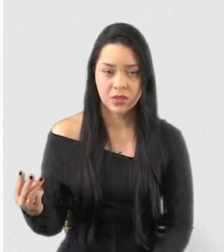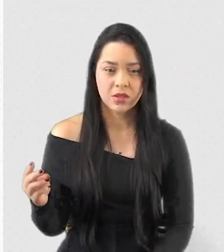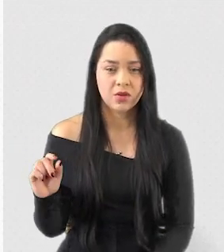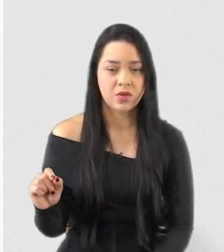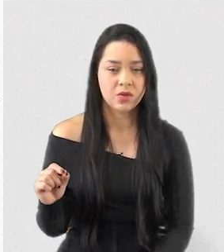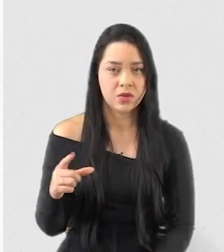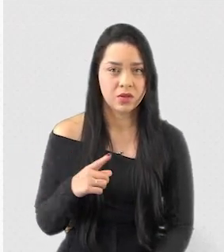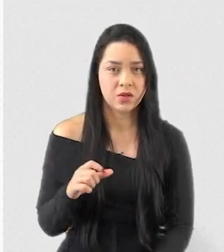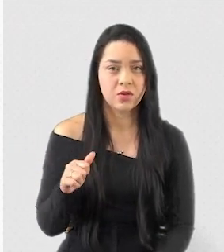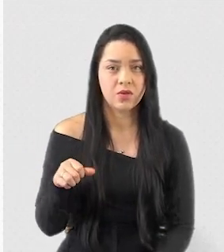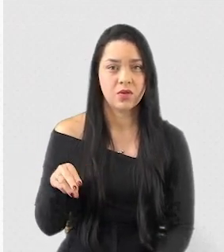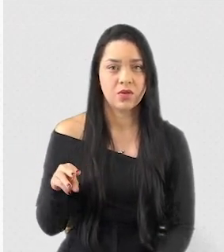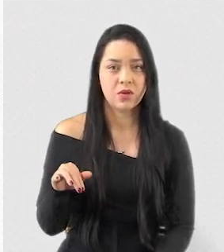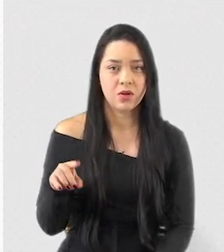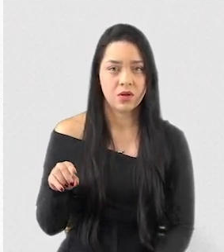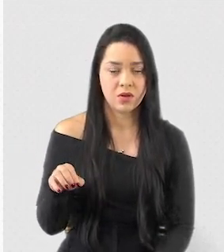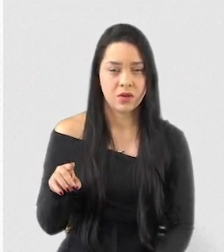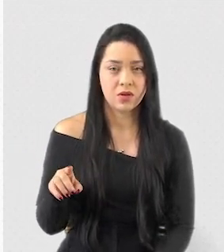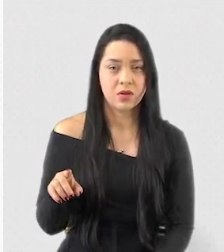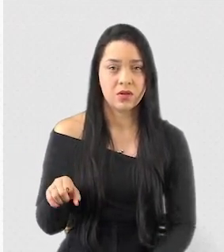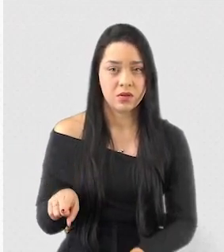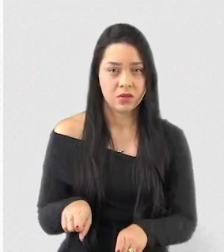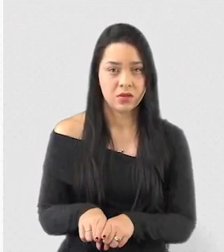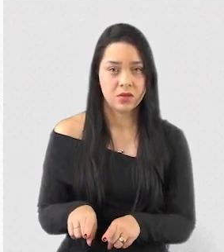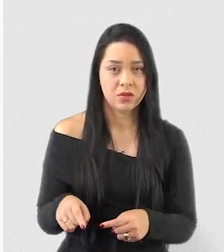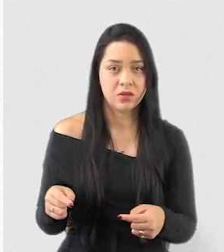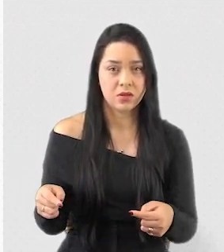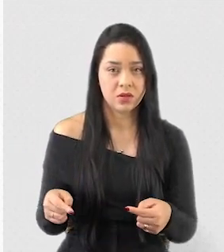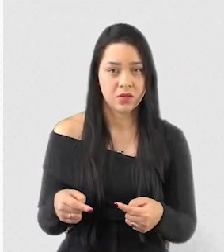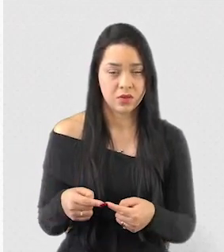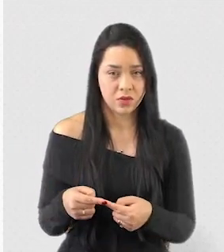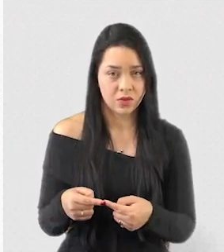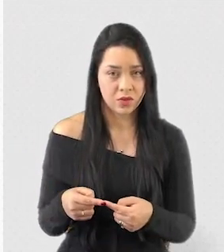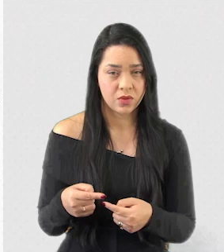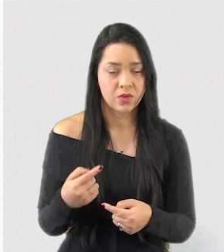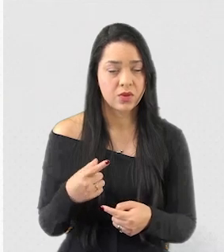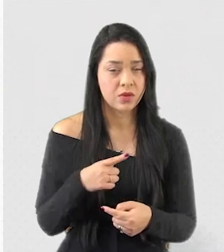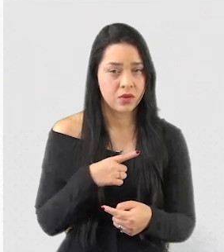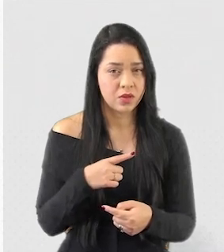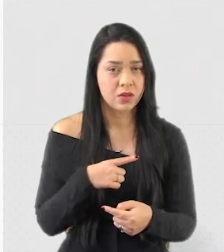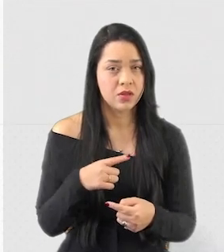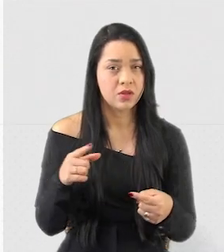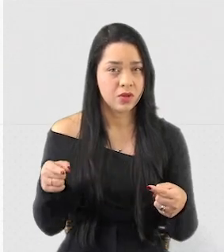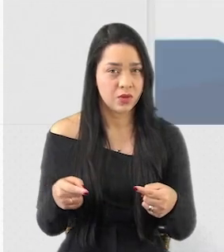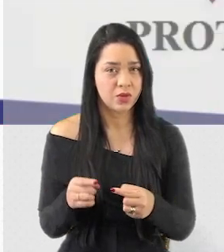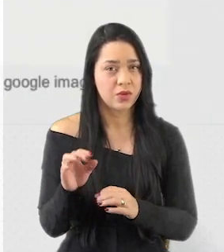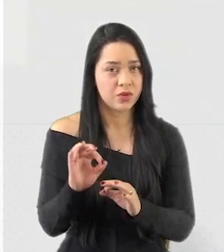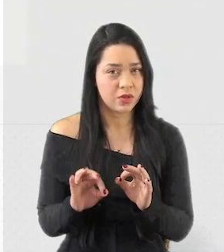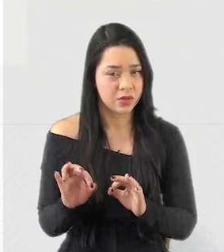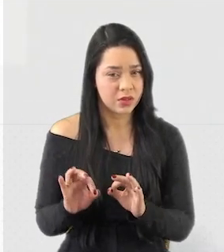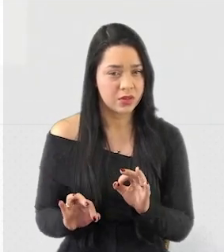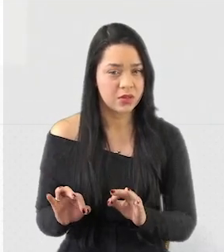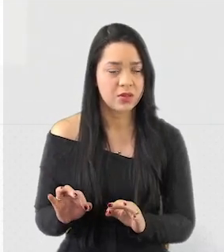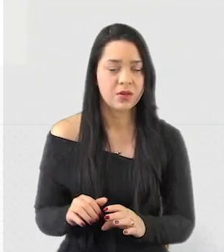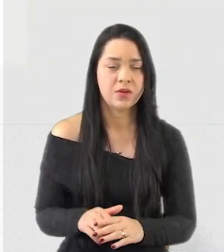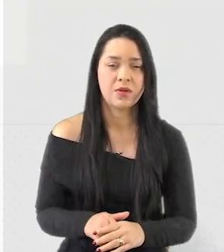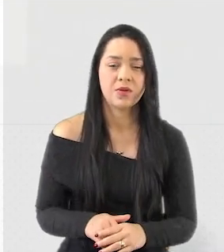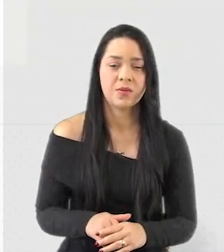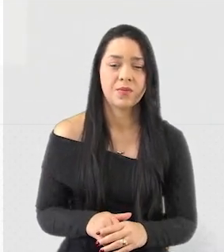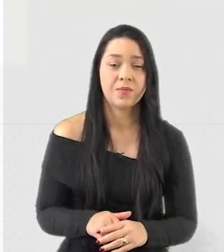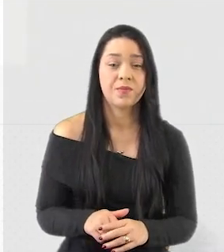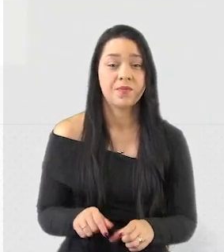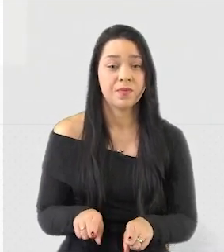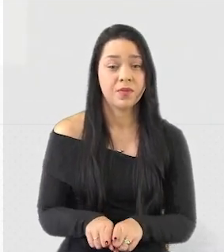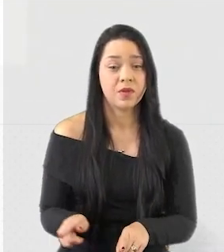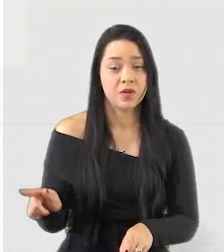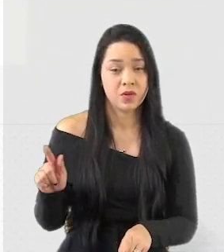um aminoácido de acordo com a organização dessas bases nitrogenadas, tá, pessoal? E,